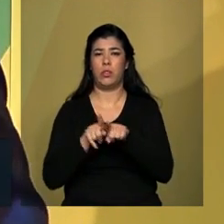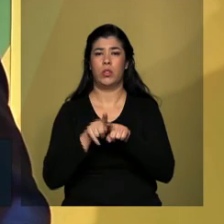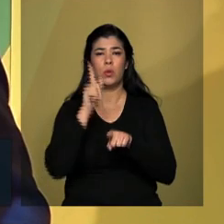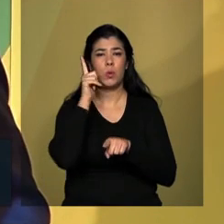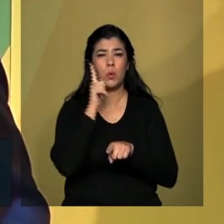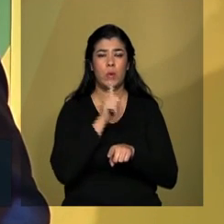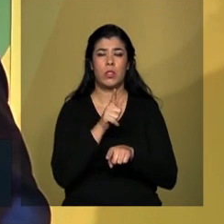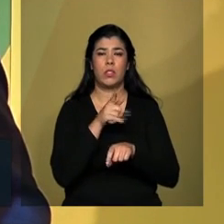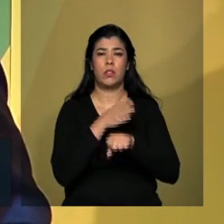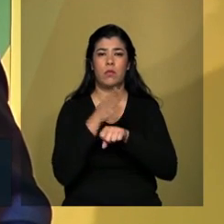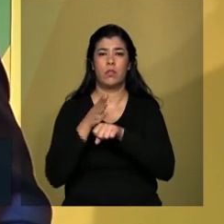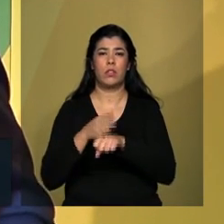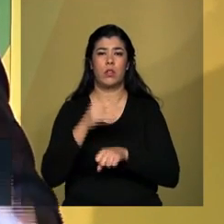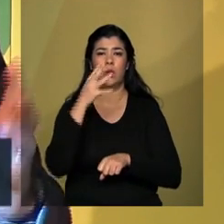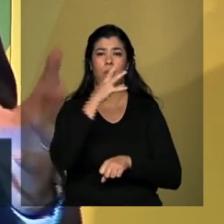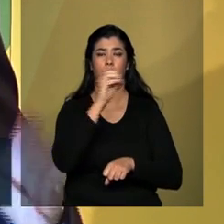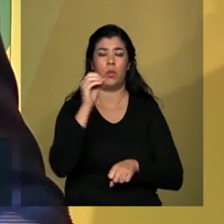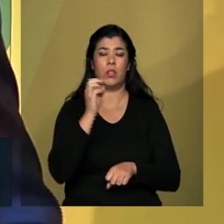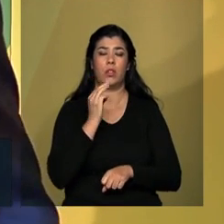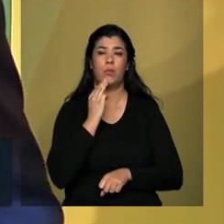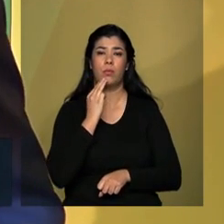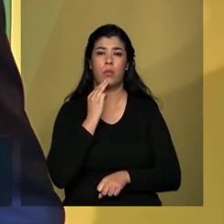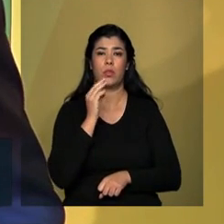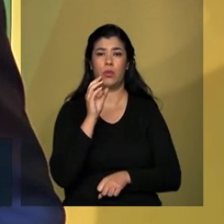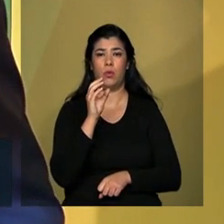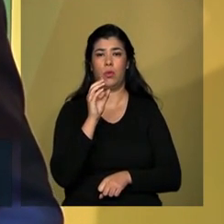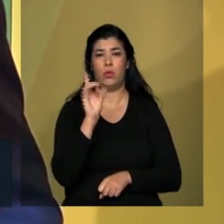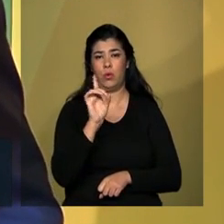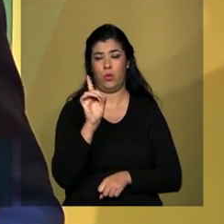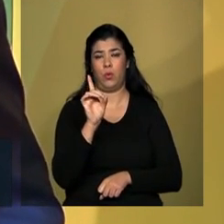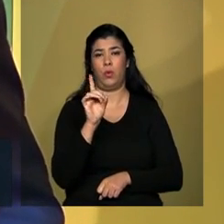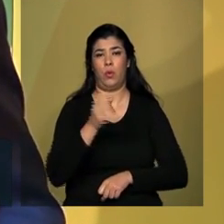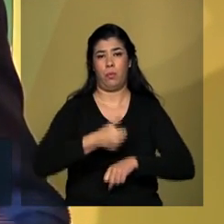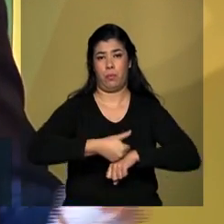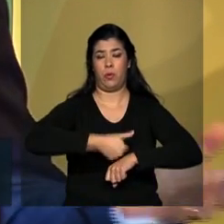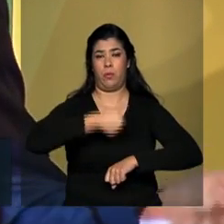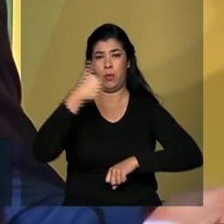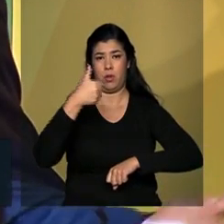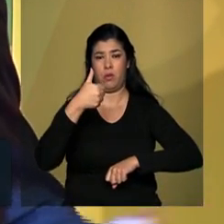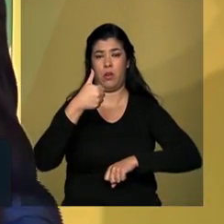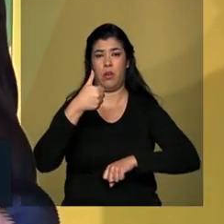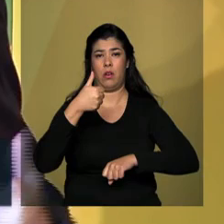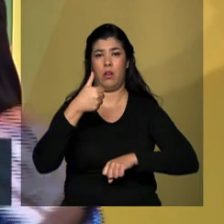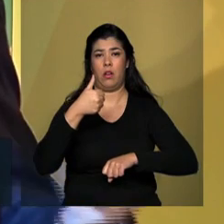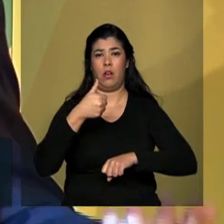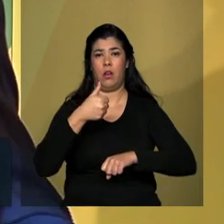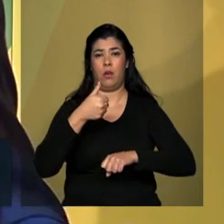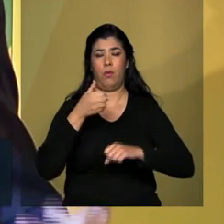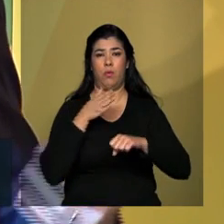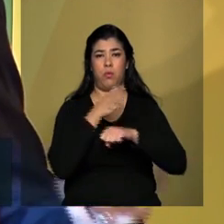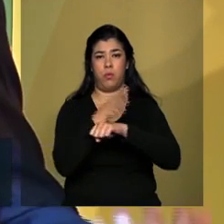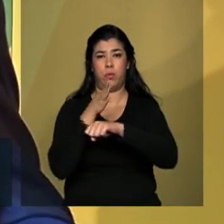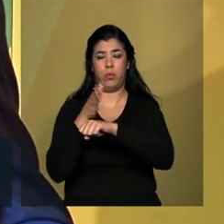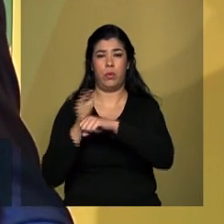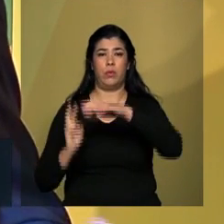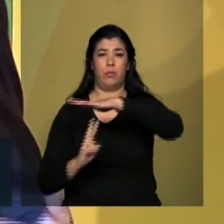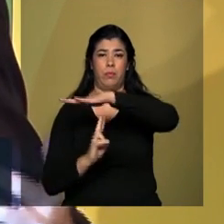400 milhões de dólares para aprimorar acesso, melhorar acesso à ponte. Isso